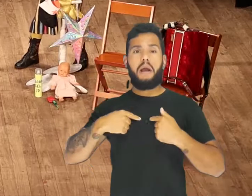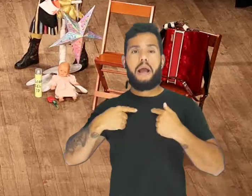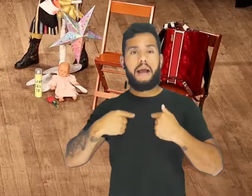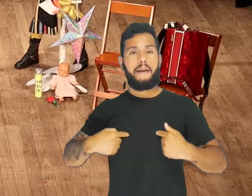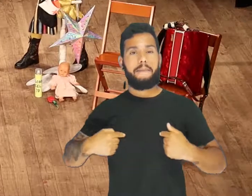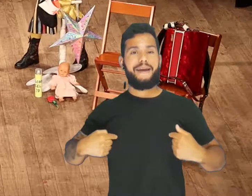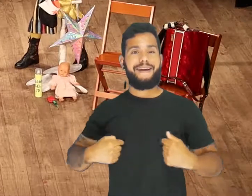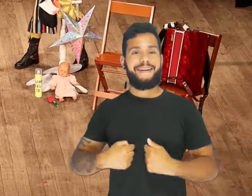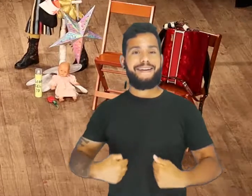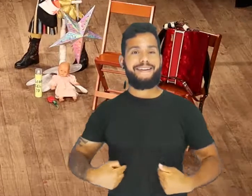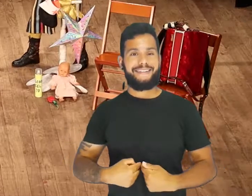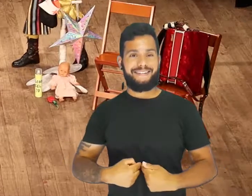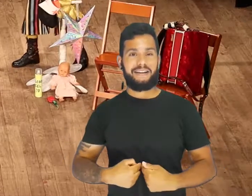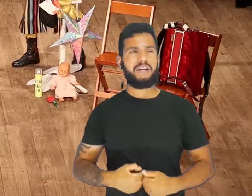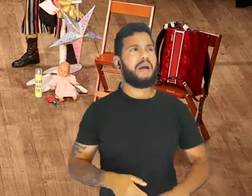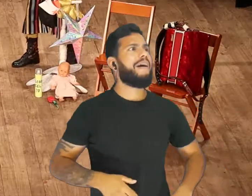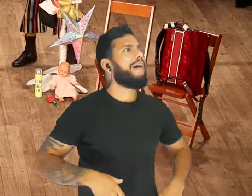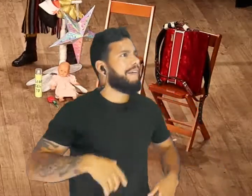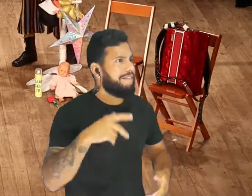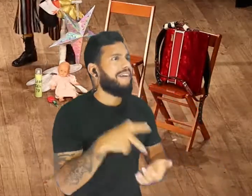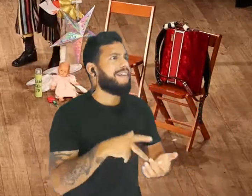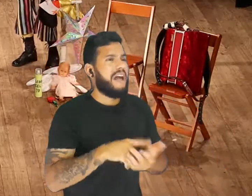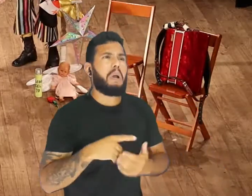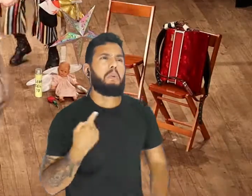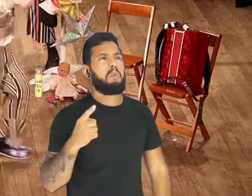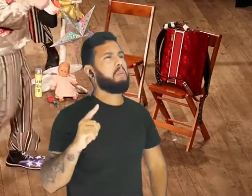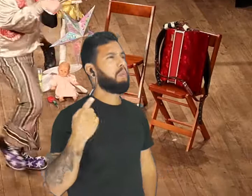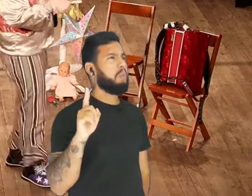Carroça. Longe demais para chegar lá no Capitão América.